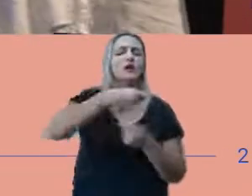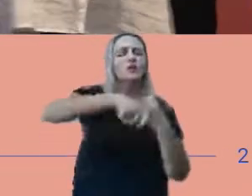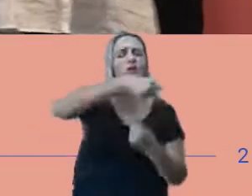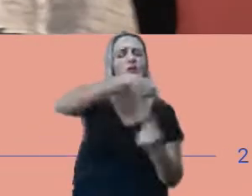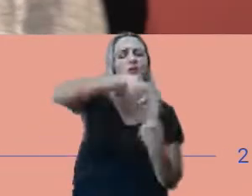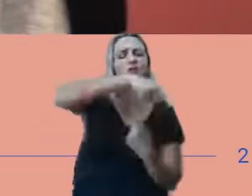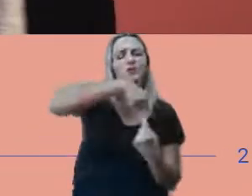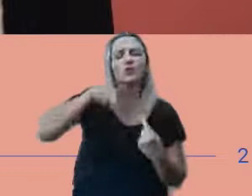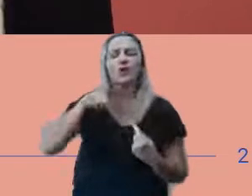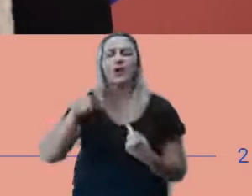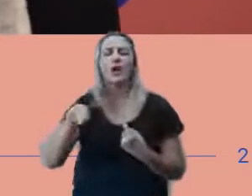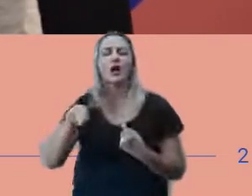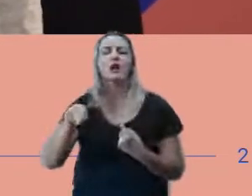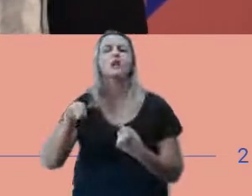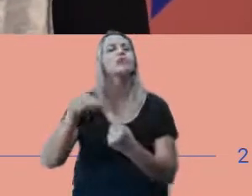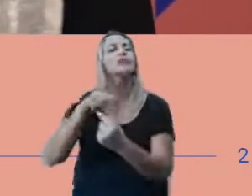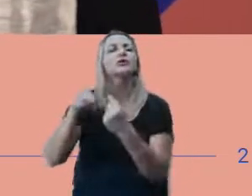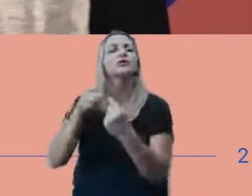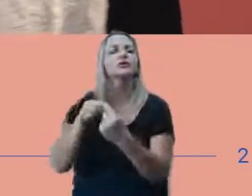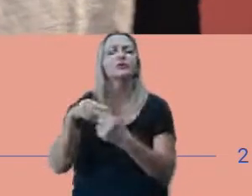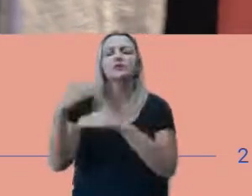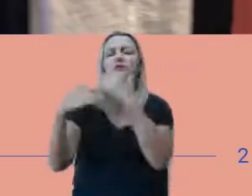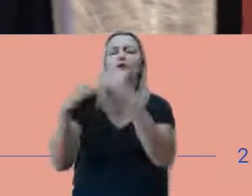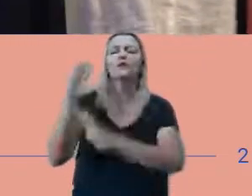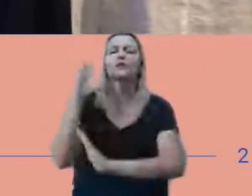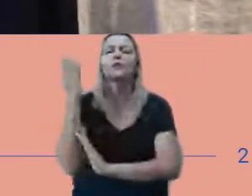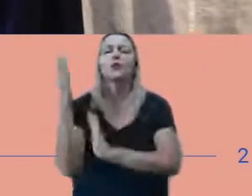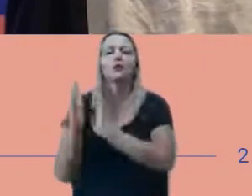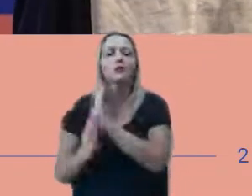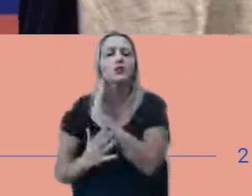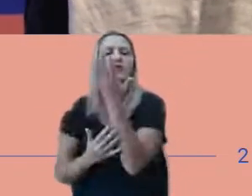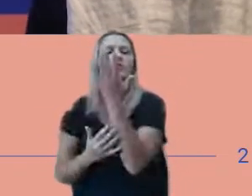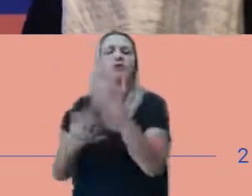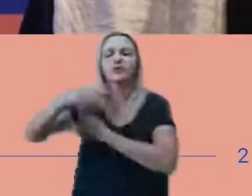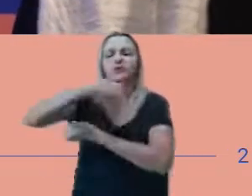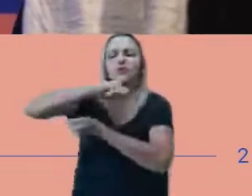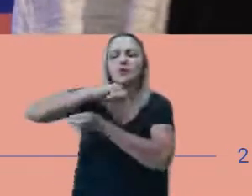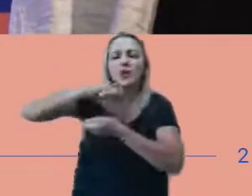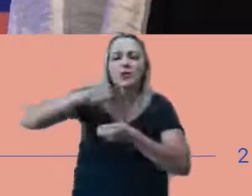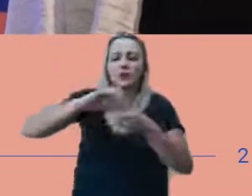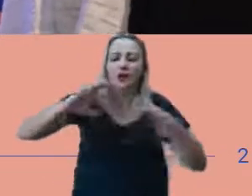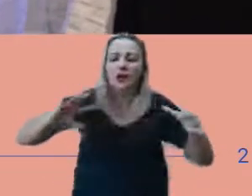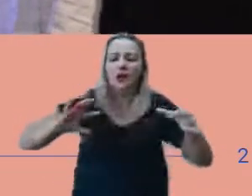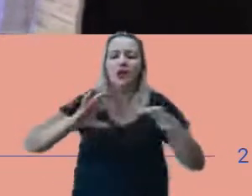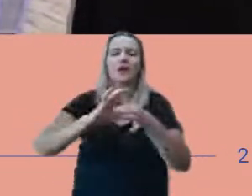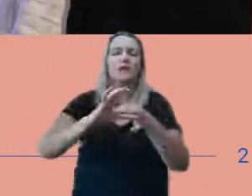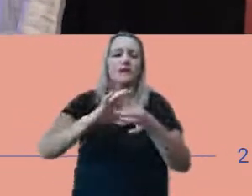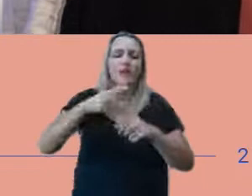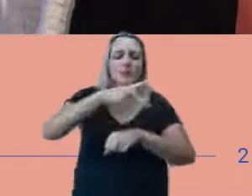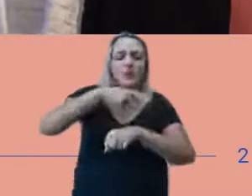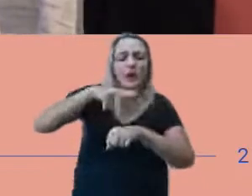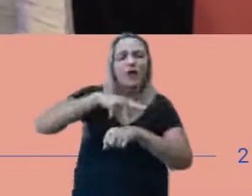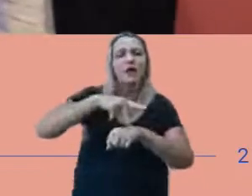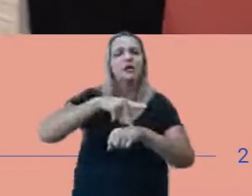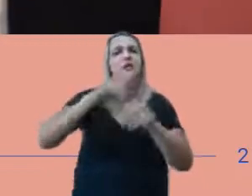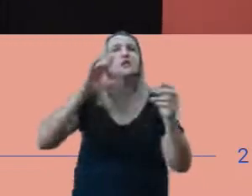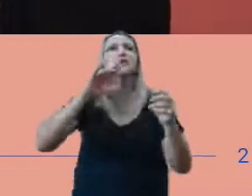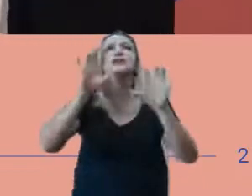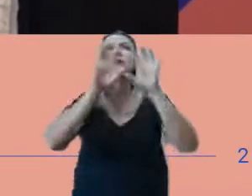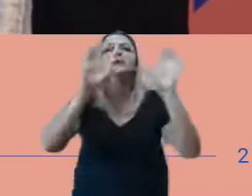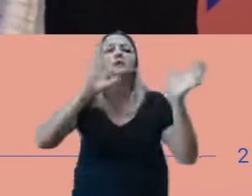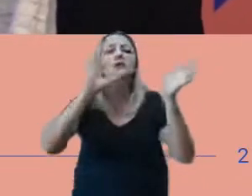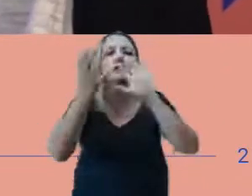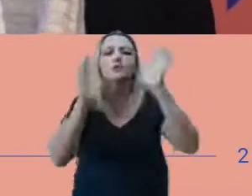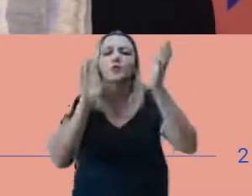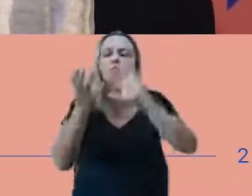sustentável os compromissos dos países com as mudanças climáticas tem tudo a ver olha aqui